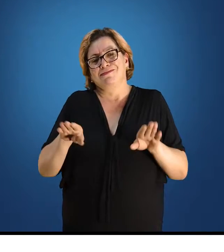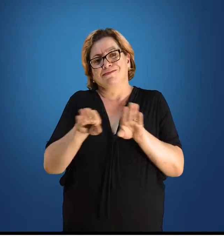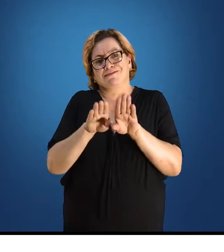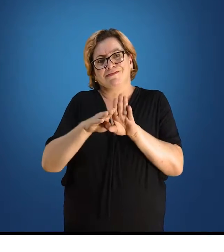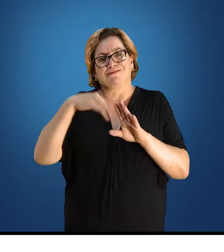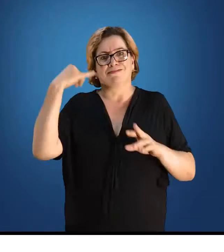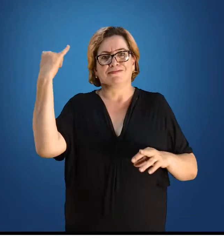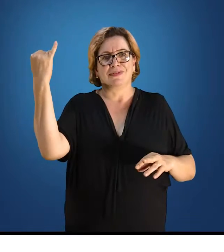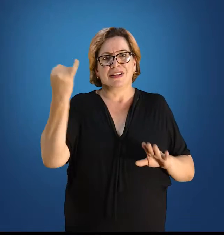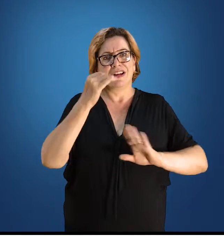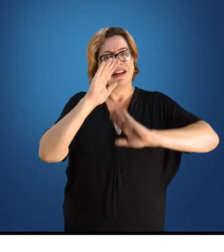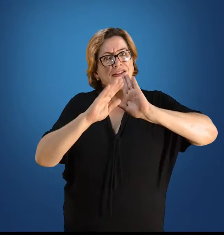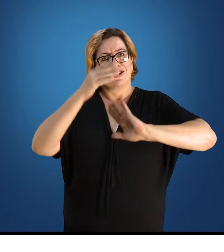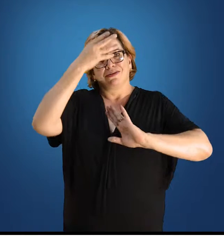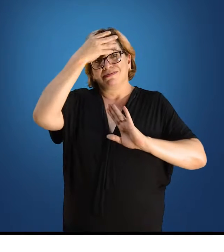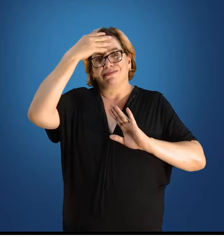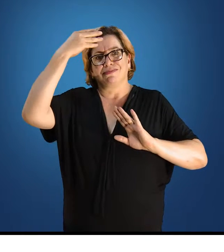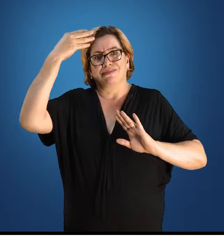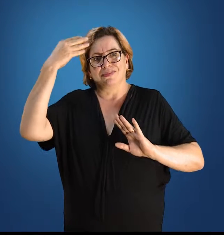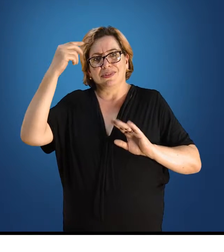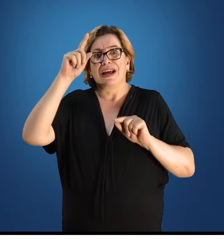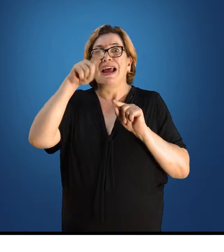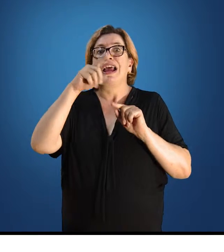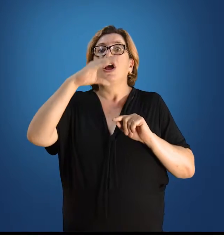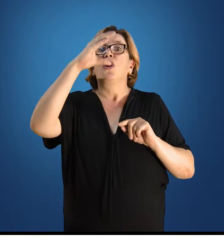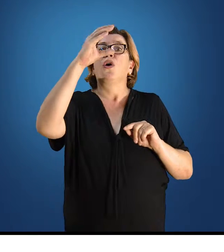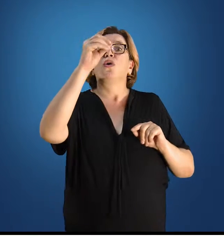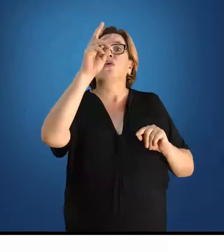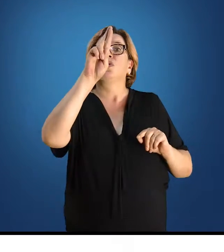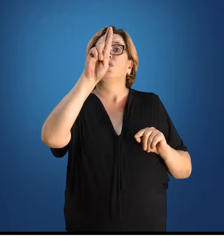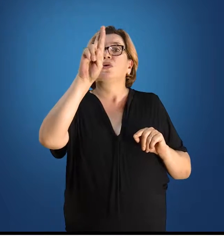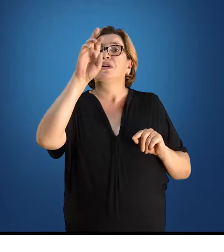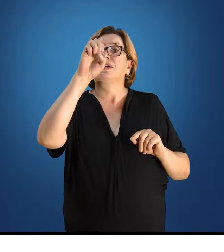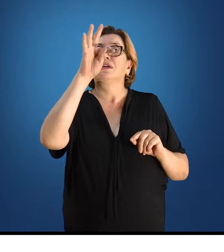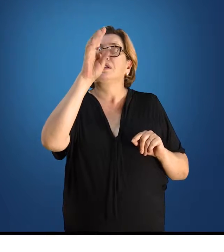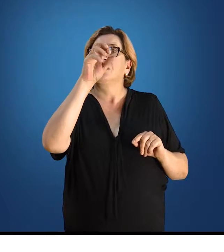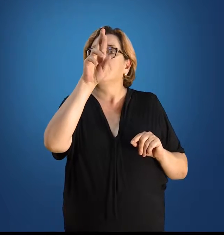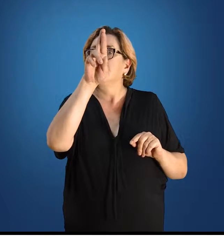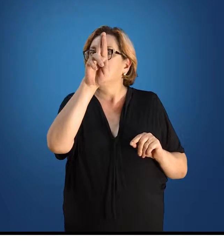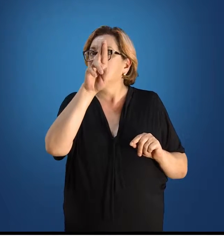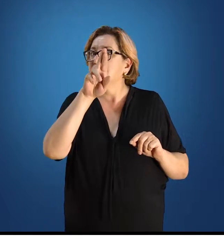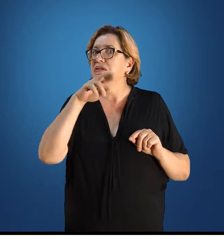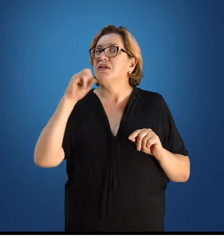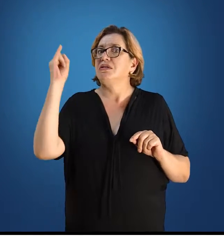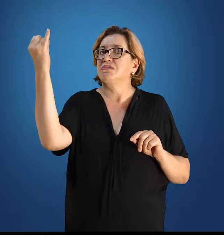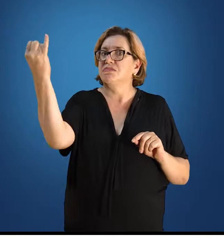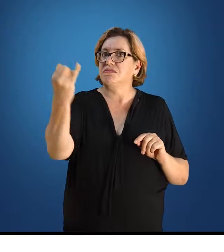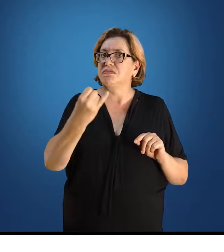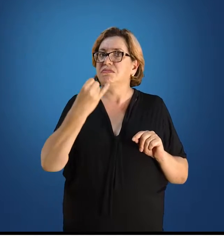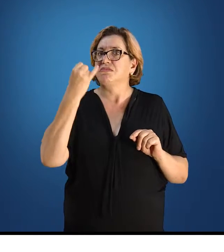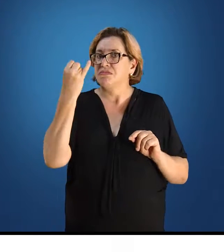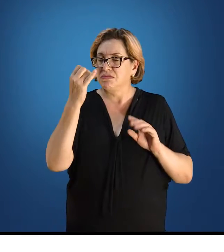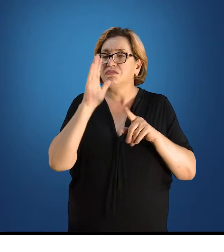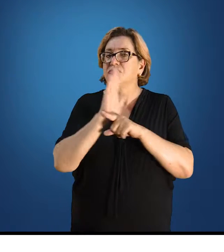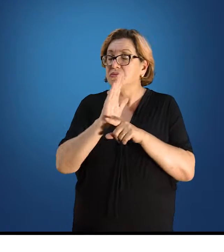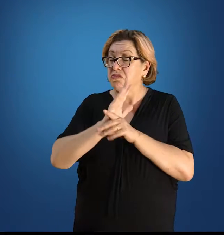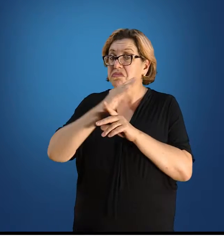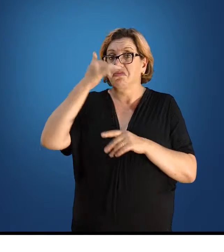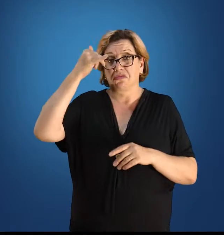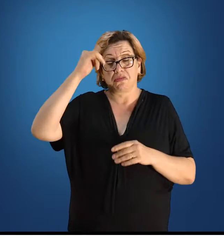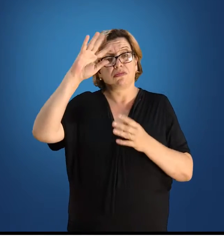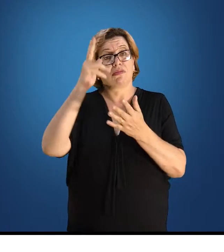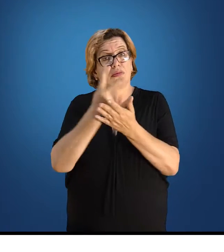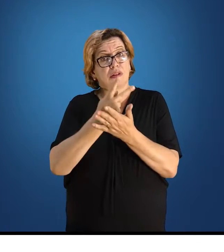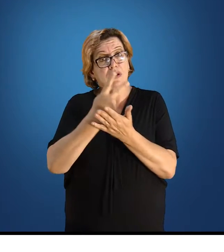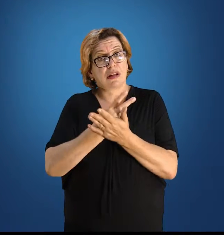que às vezes a gente se esquece, é utilizar o corretor ortográfico do editor de texto que a gente está usando, né? Ele automaticamente ali corrige as